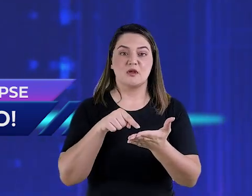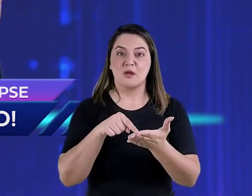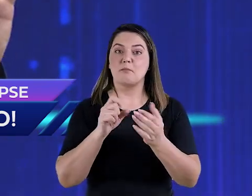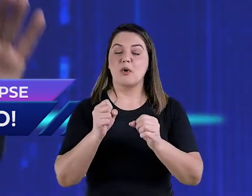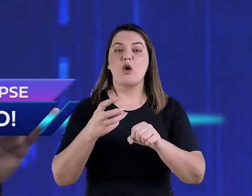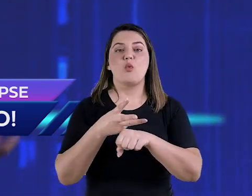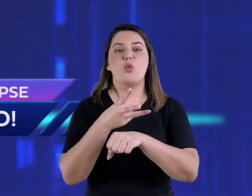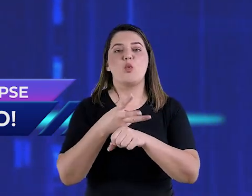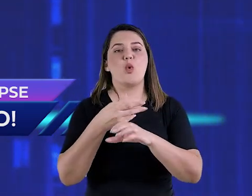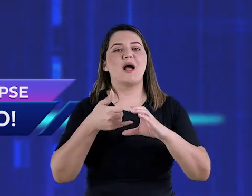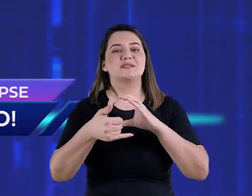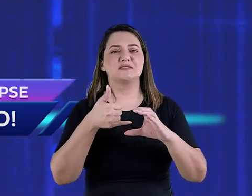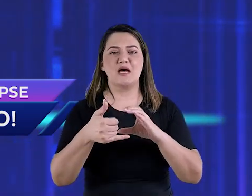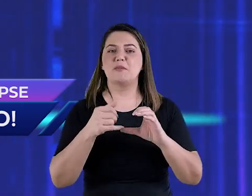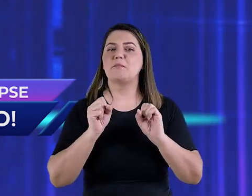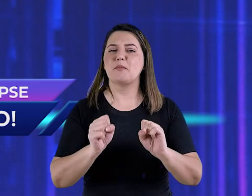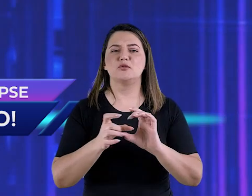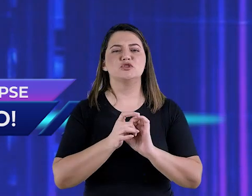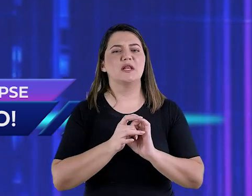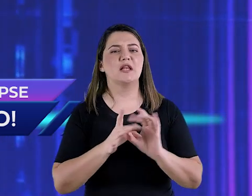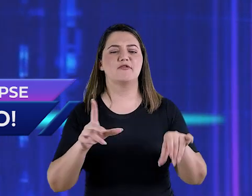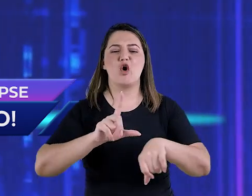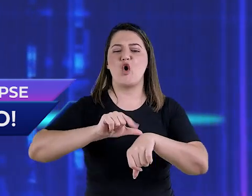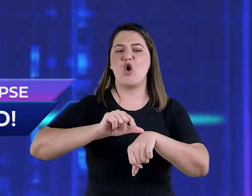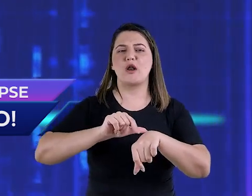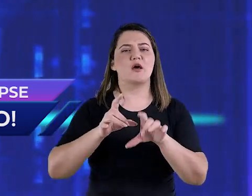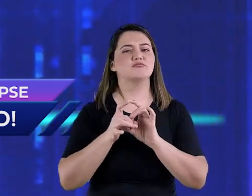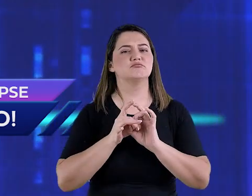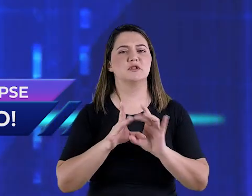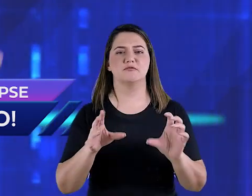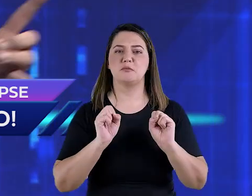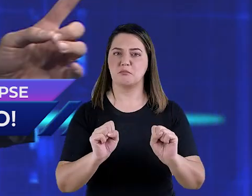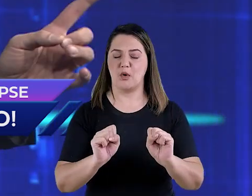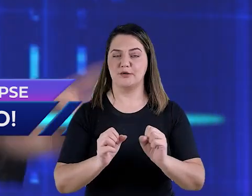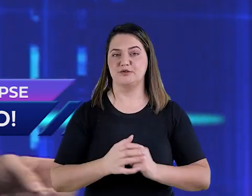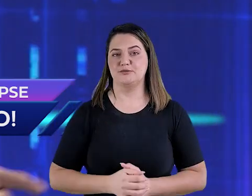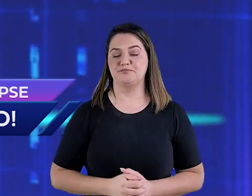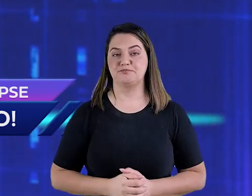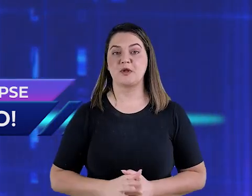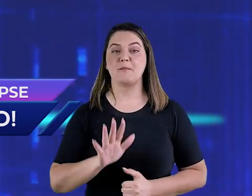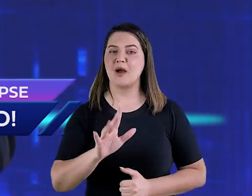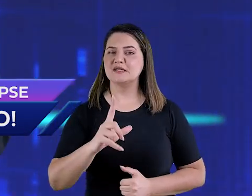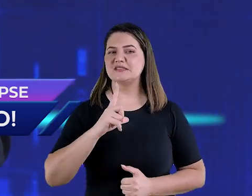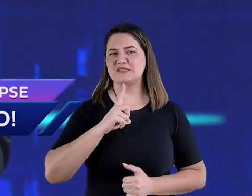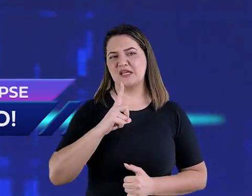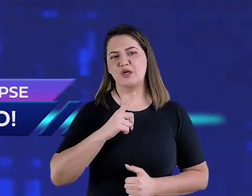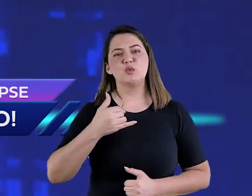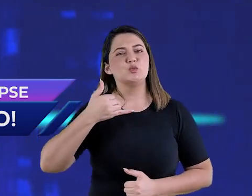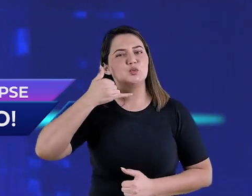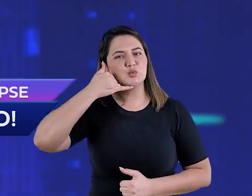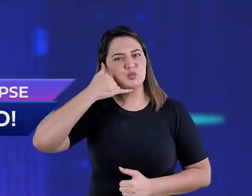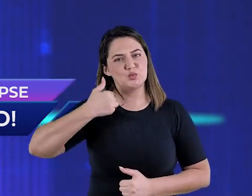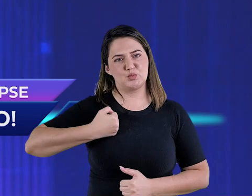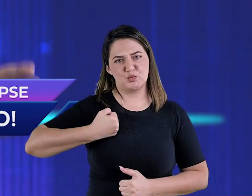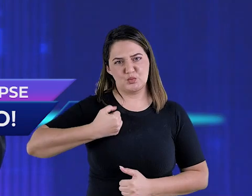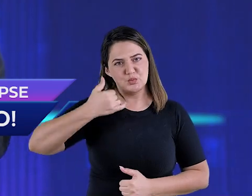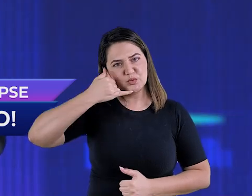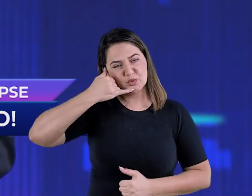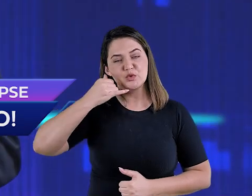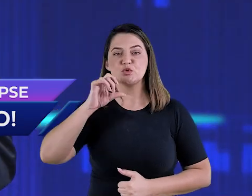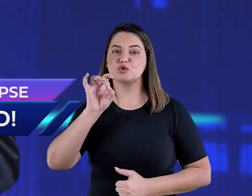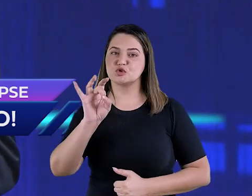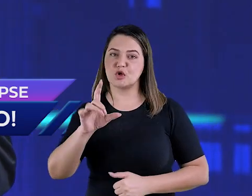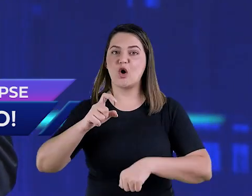funciona 24 horas por dia, 7 dias por semana. Agora, o telefone fixo que eu vou te dizer agora funciona de